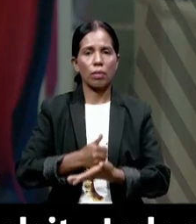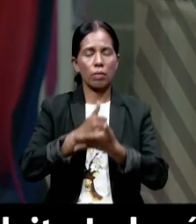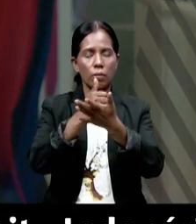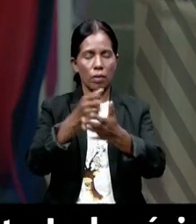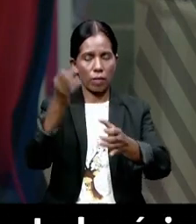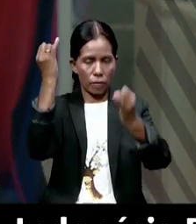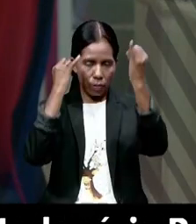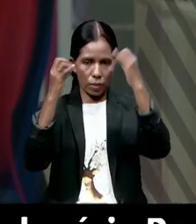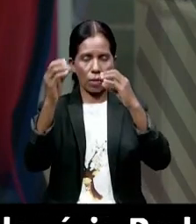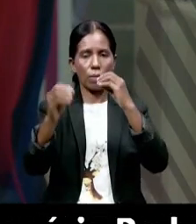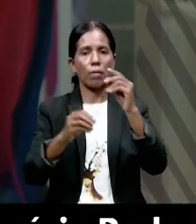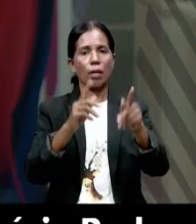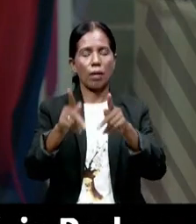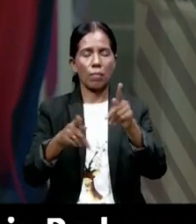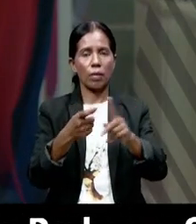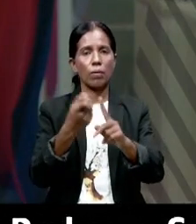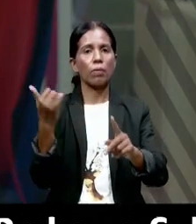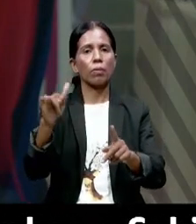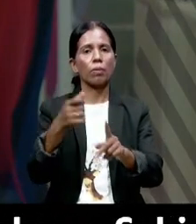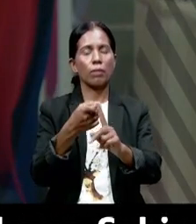para empresários CIRA, Rússia e Austrália.